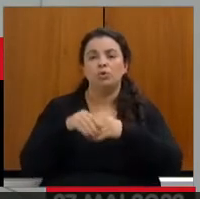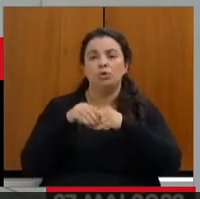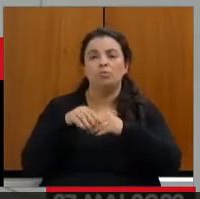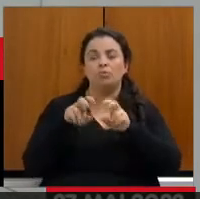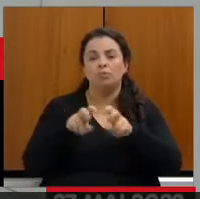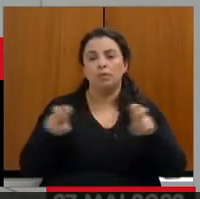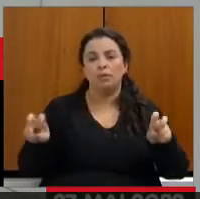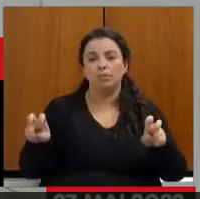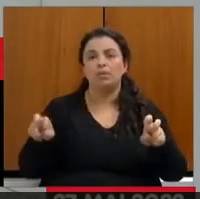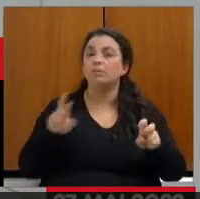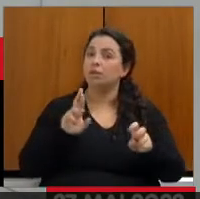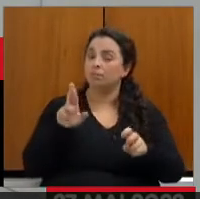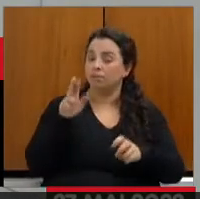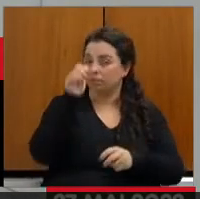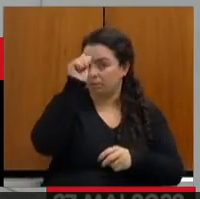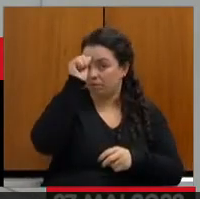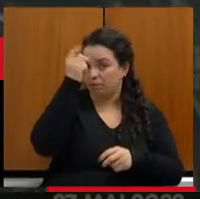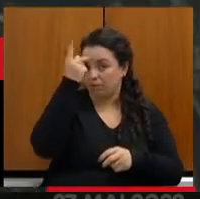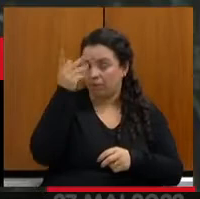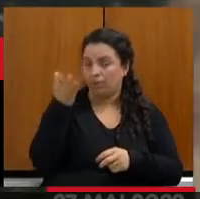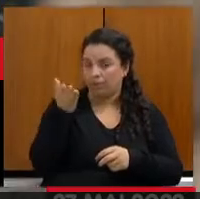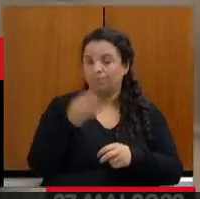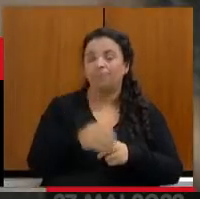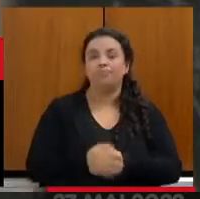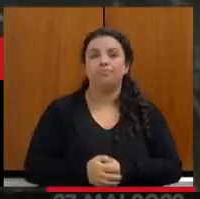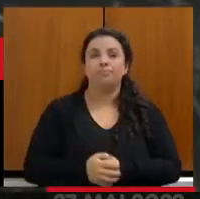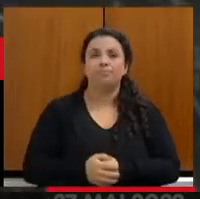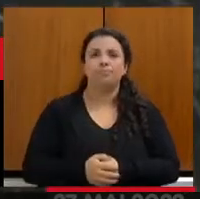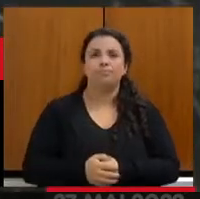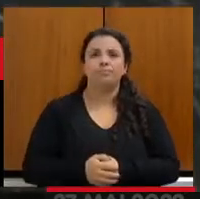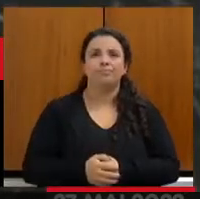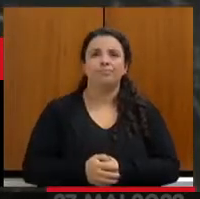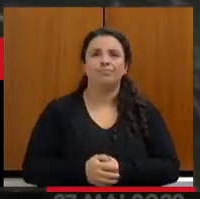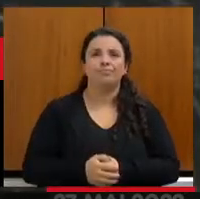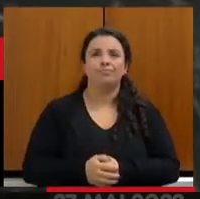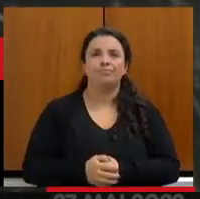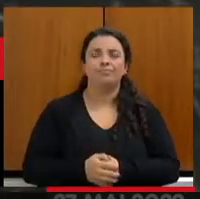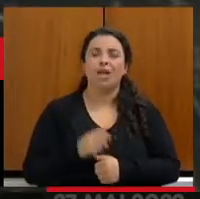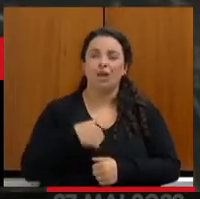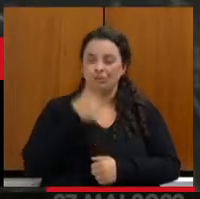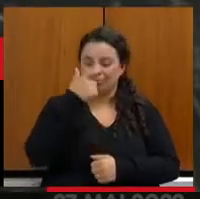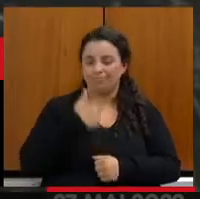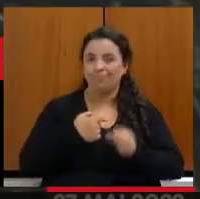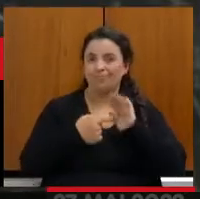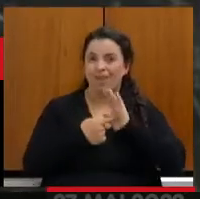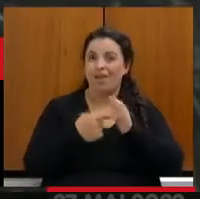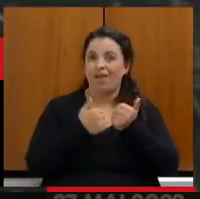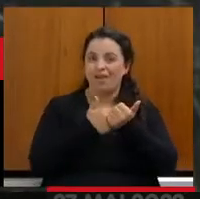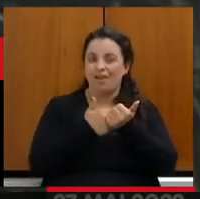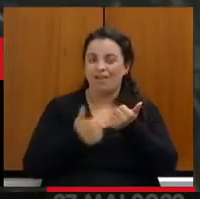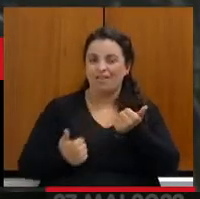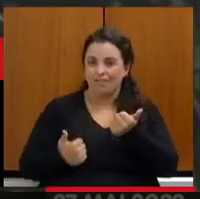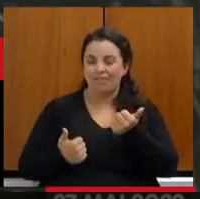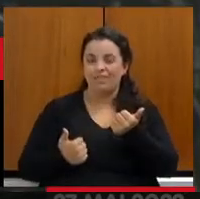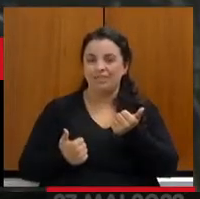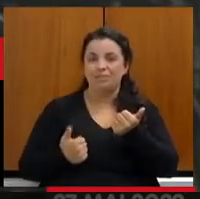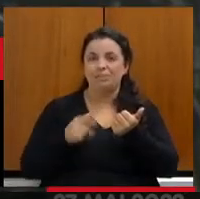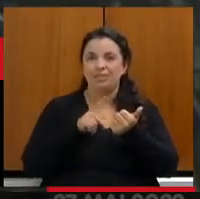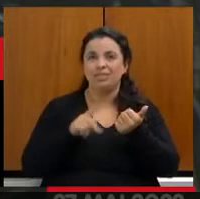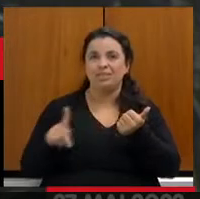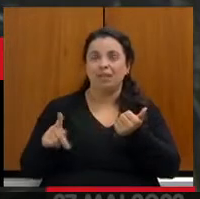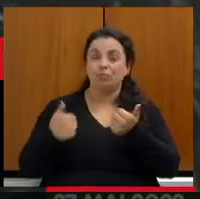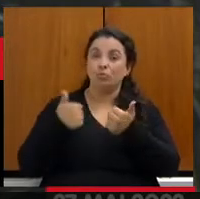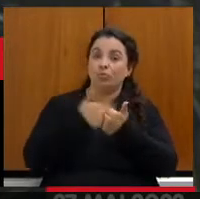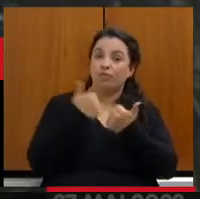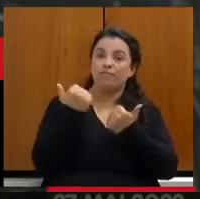da pessoa da Ana Paula apesar de ter sido apresentada como vice-presidente da OAB e